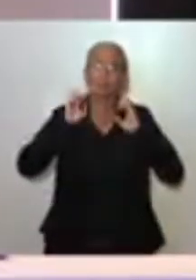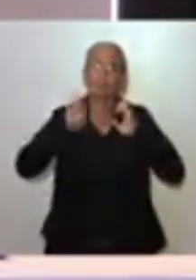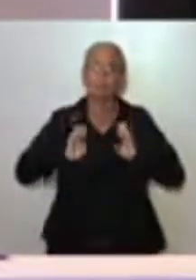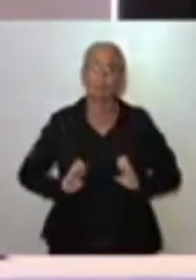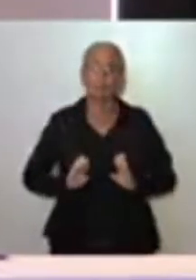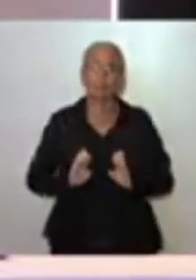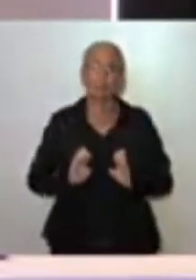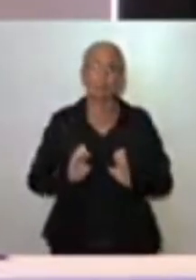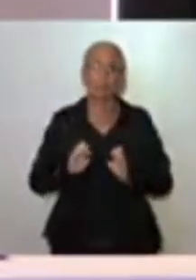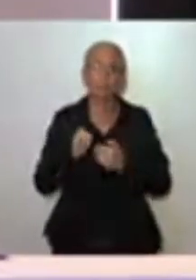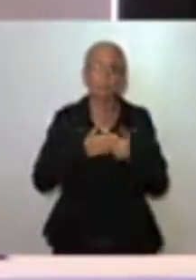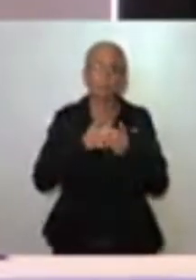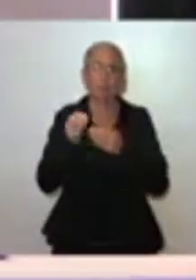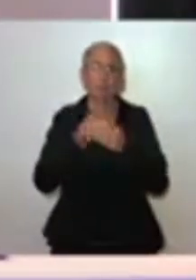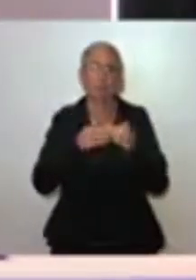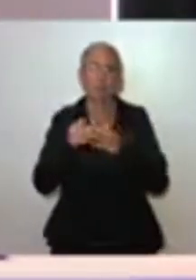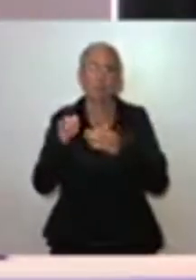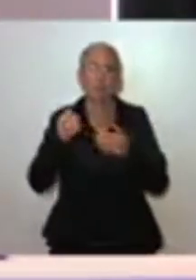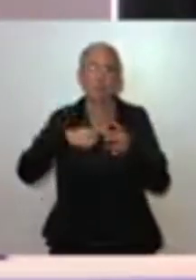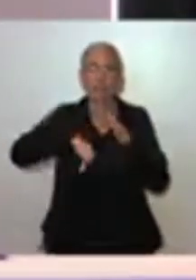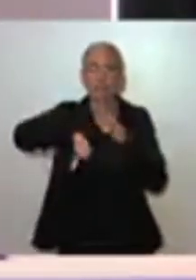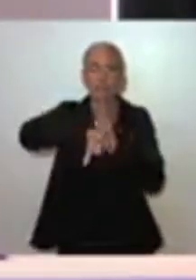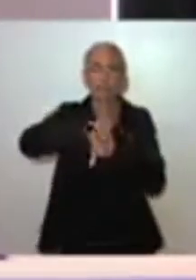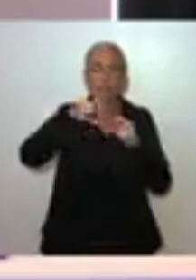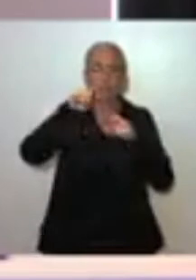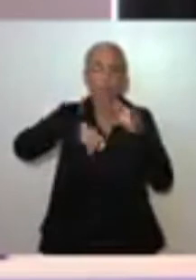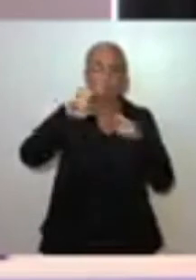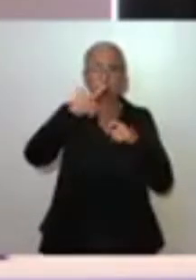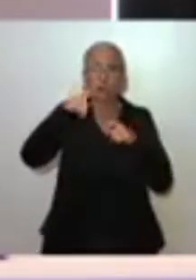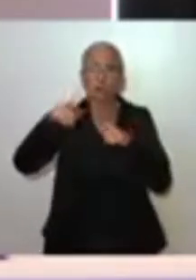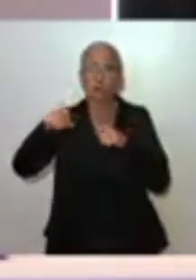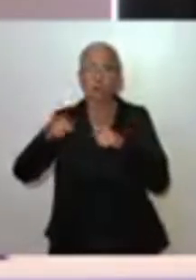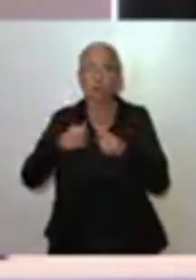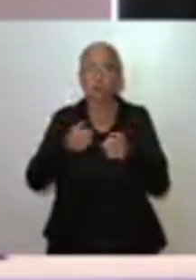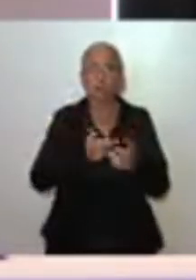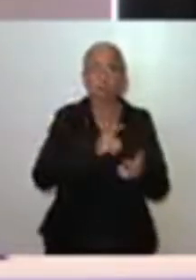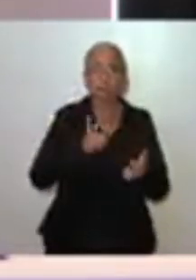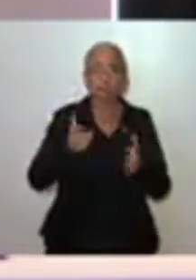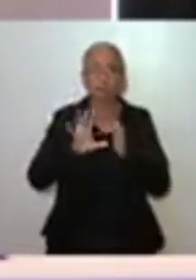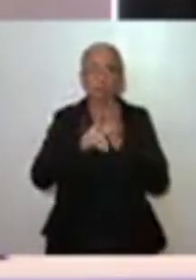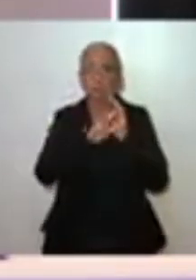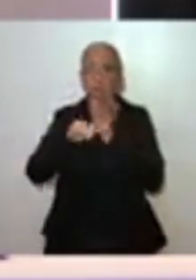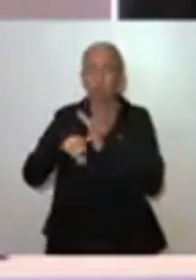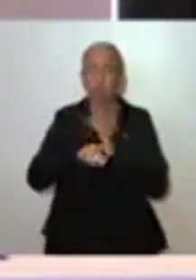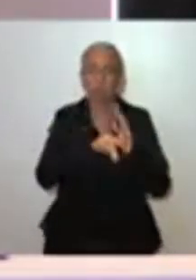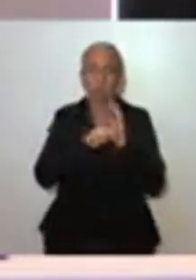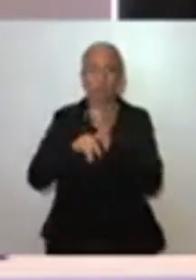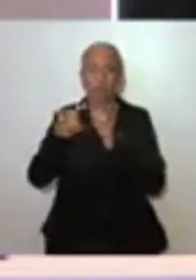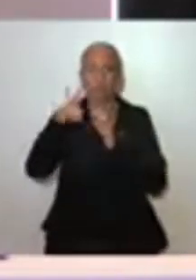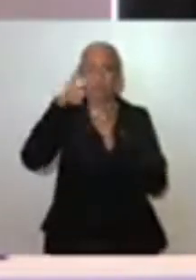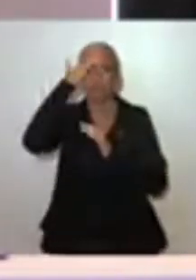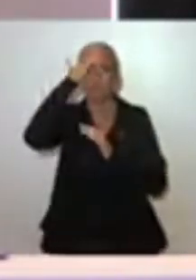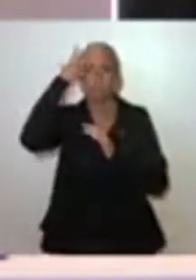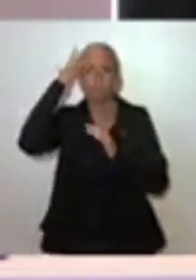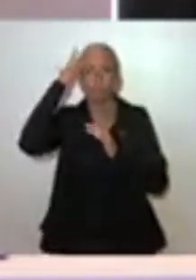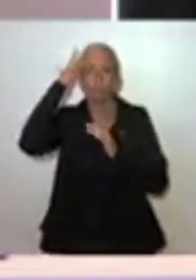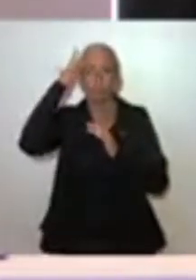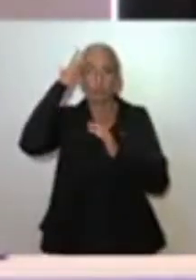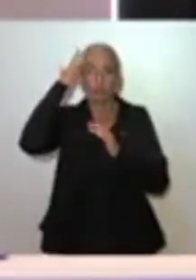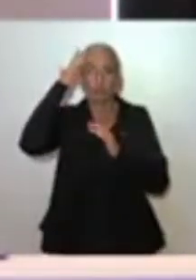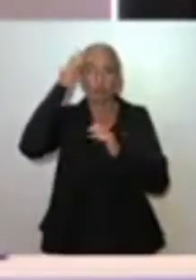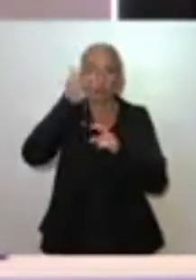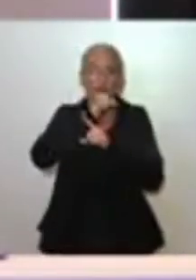em relação a qualquer crime as pessoas não estupram as outras pessoas não saem assaltando isso é uma coisa residual na sociedade é